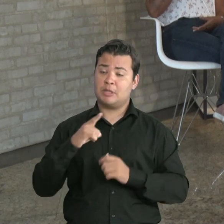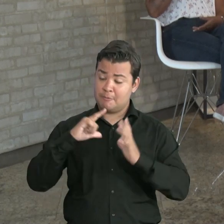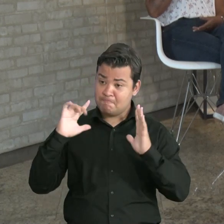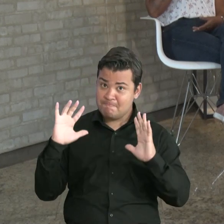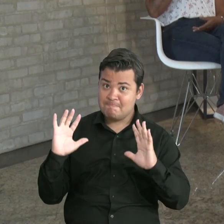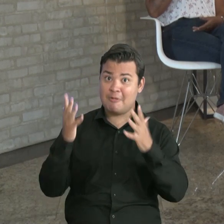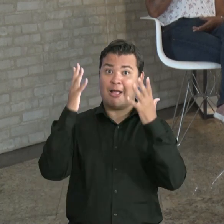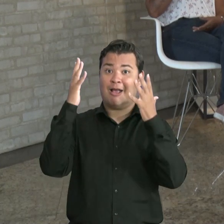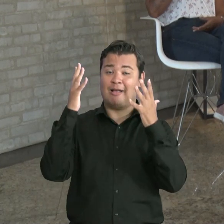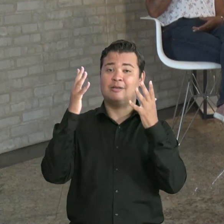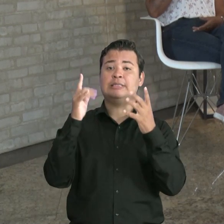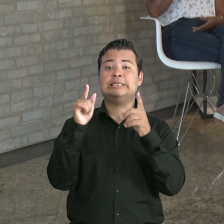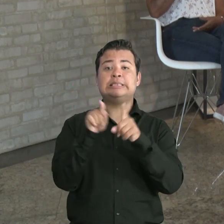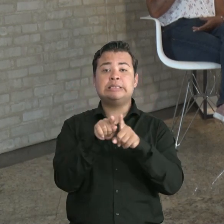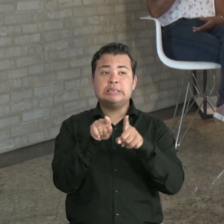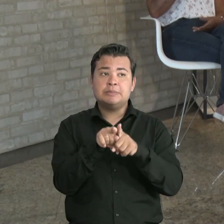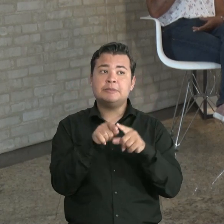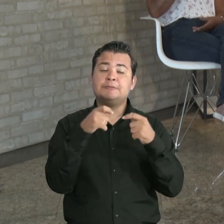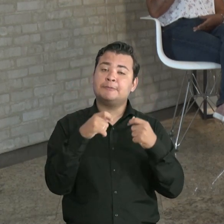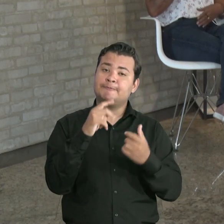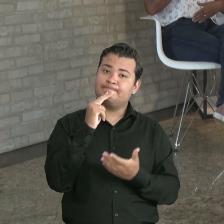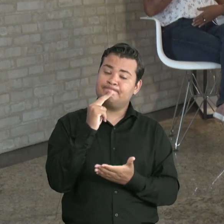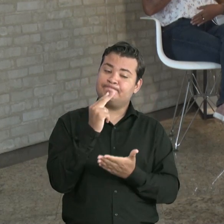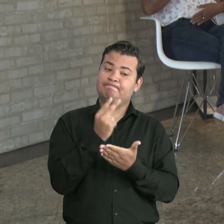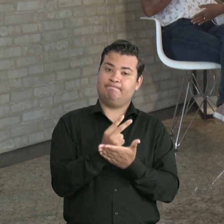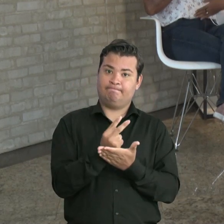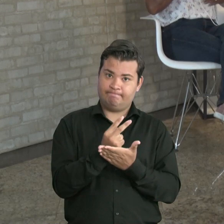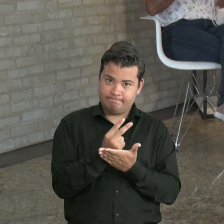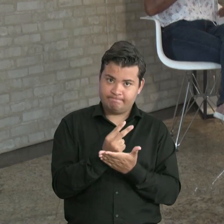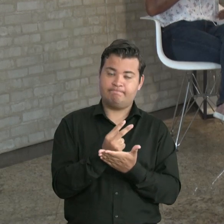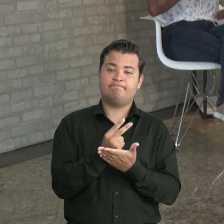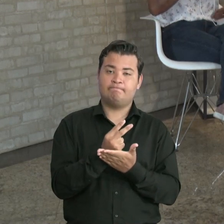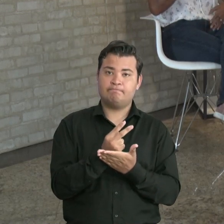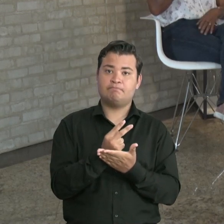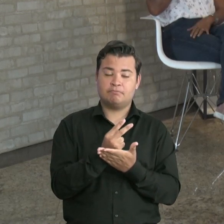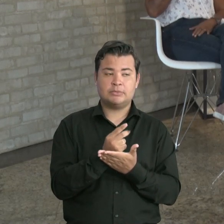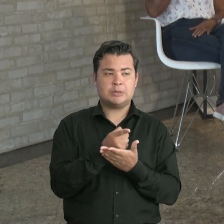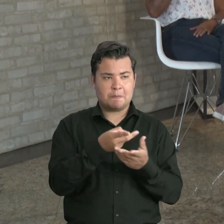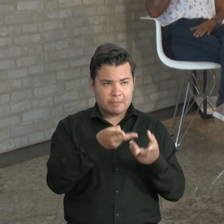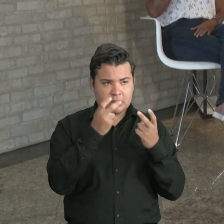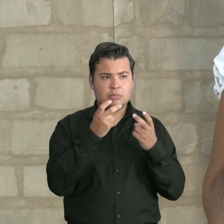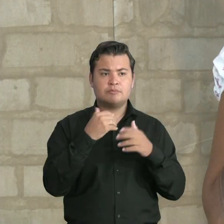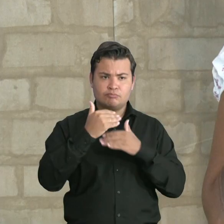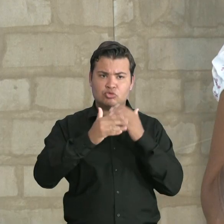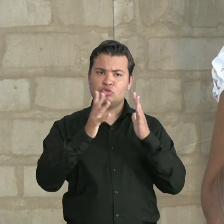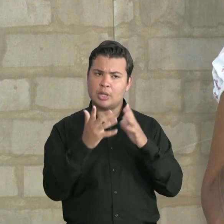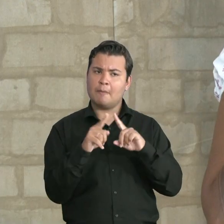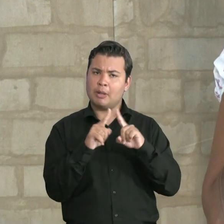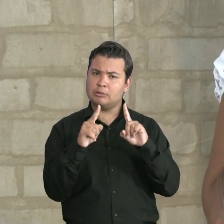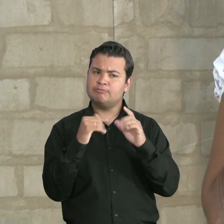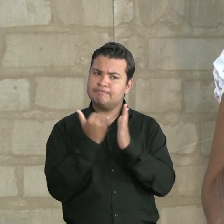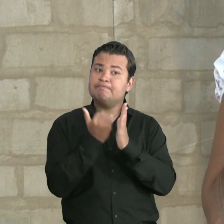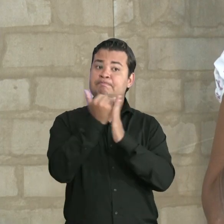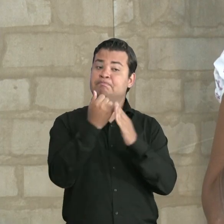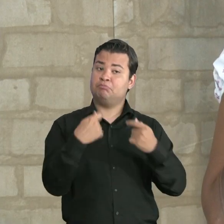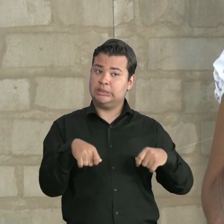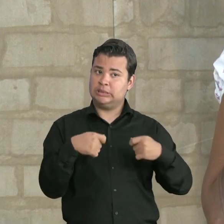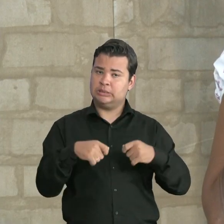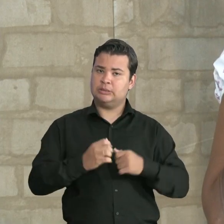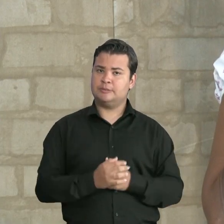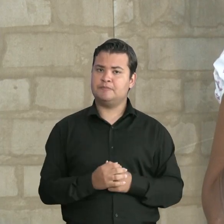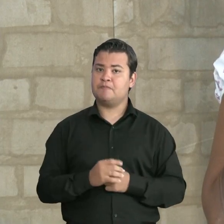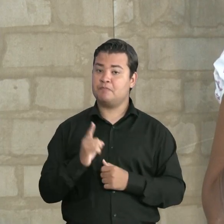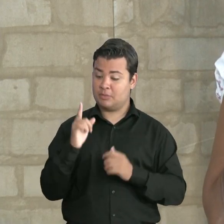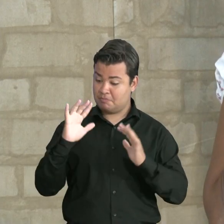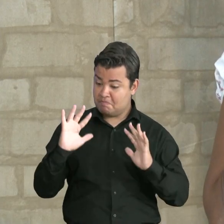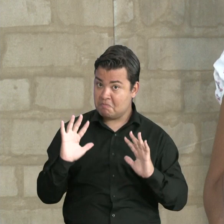esse avanço, há que se reconhecer esse avanço, até para que a gente avance ainda mais. Mas essa celebração ela deve ser